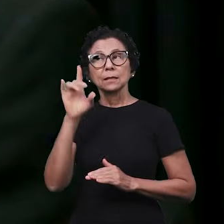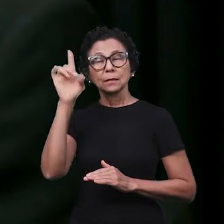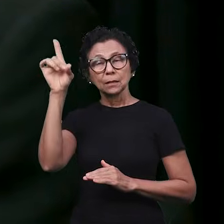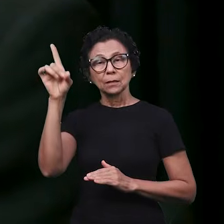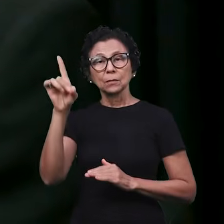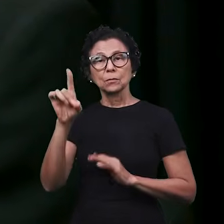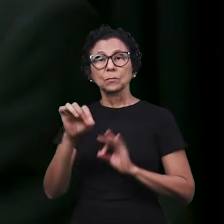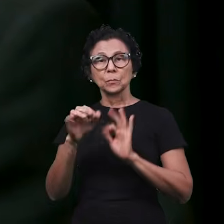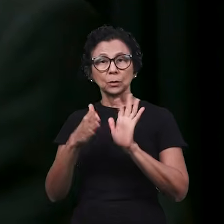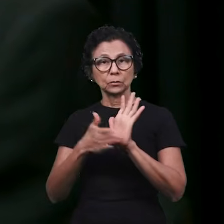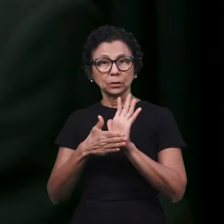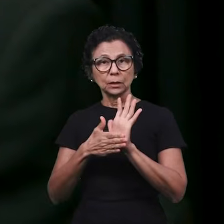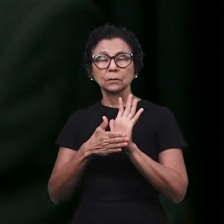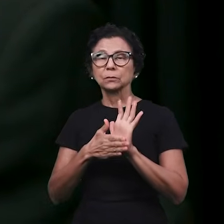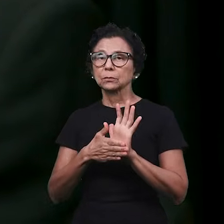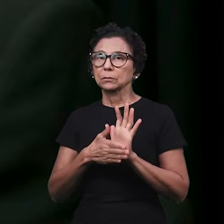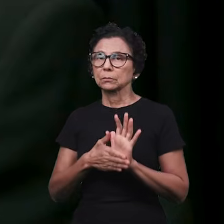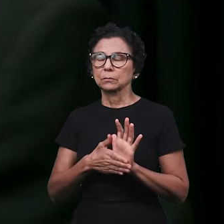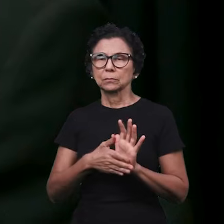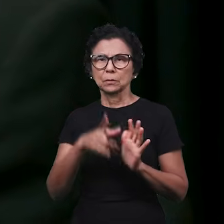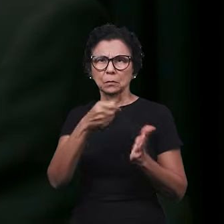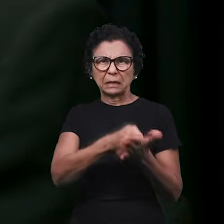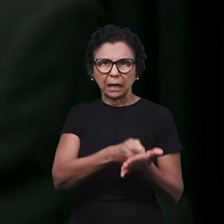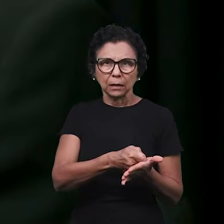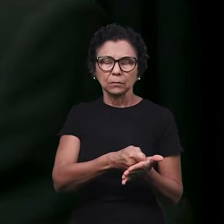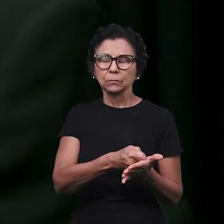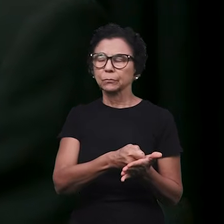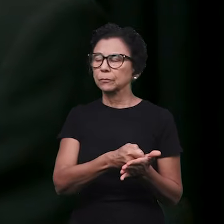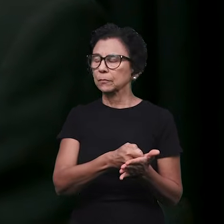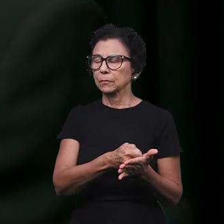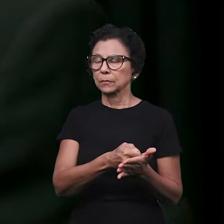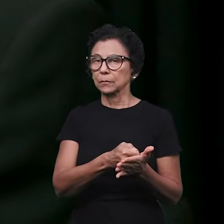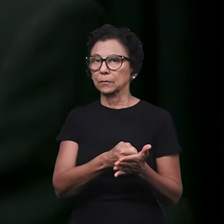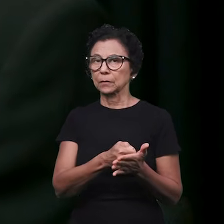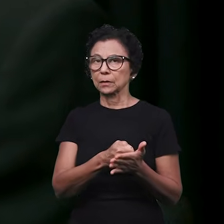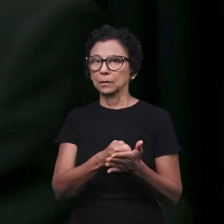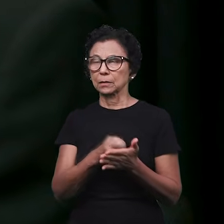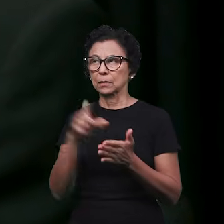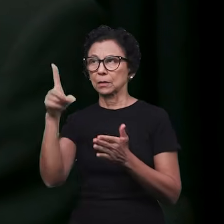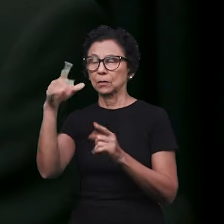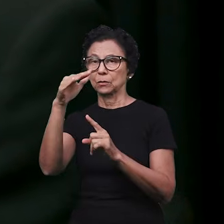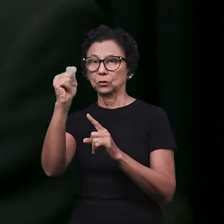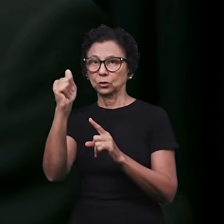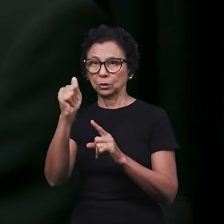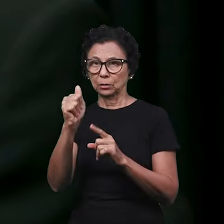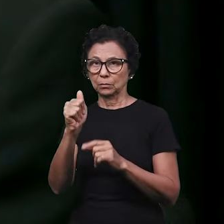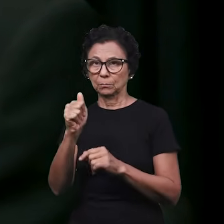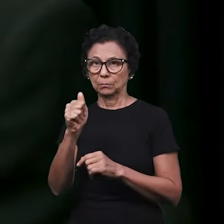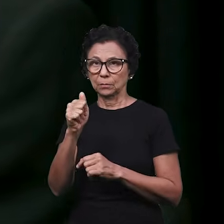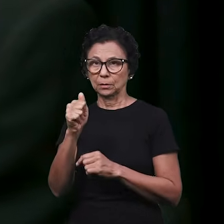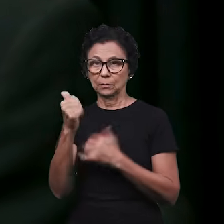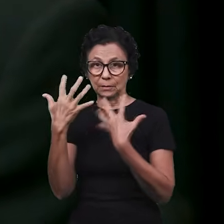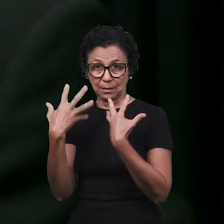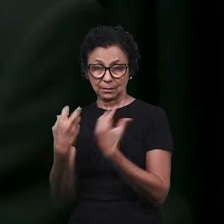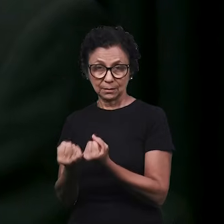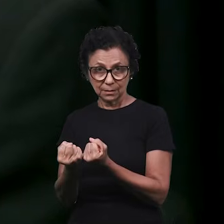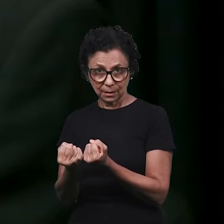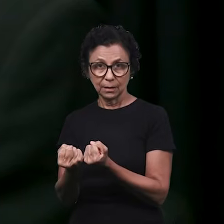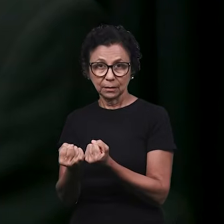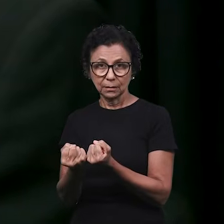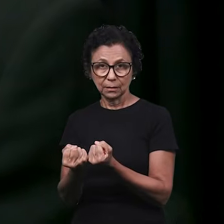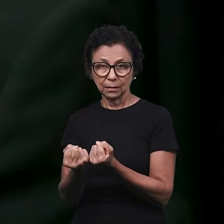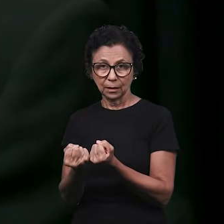né? Você não é obrigado, mas quando o Senhor te chama e você aceita esse chamado e se dispõe